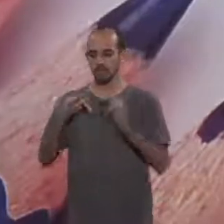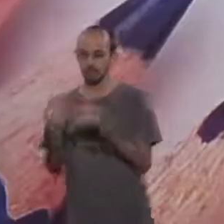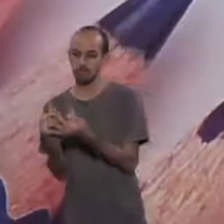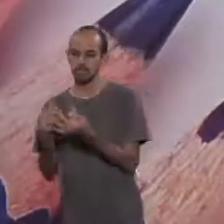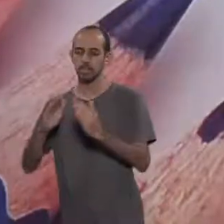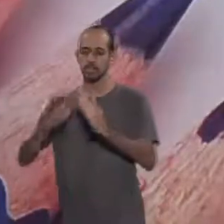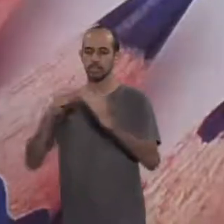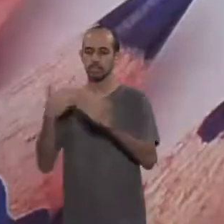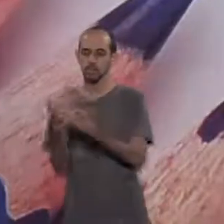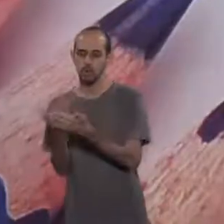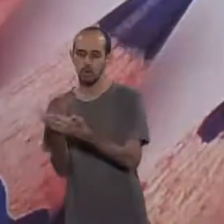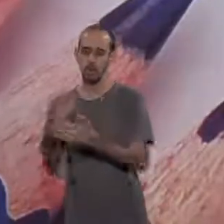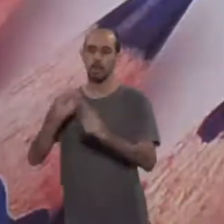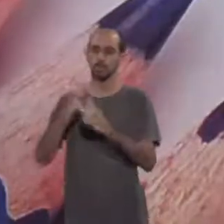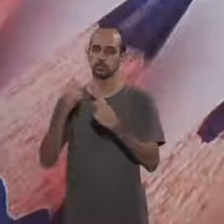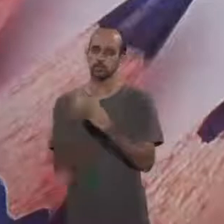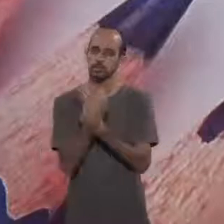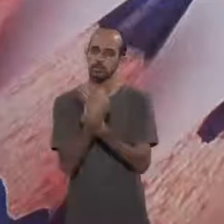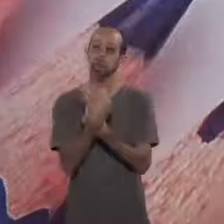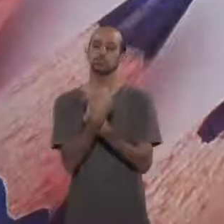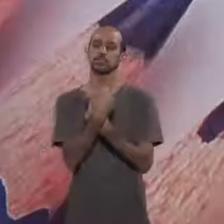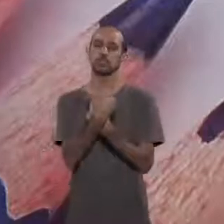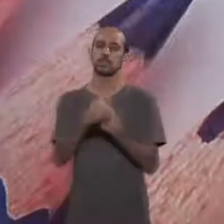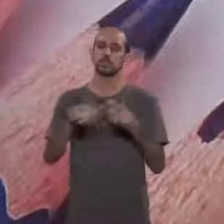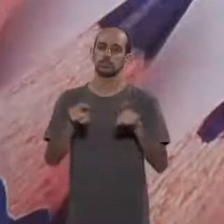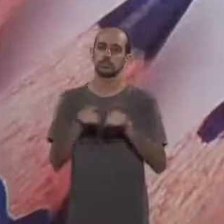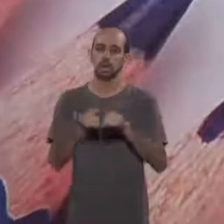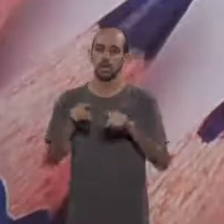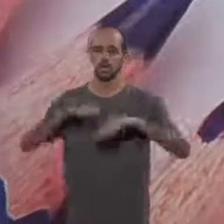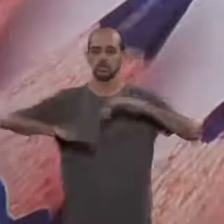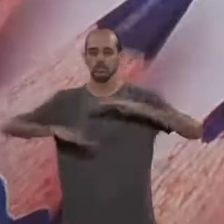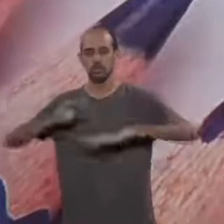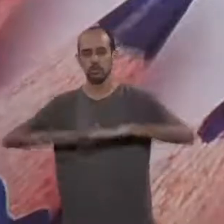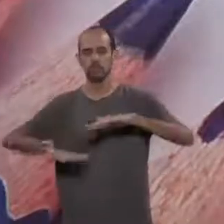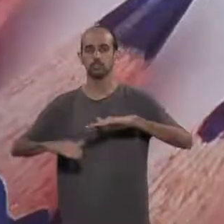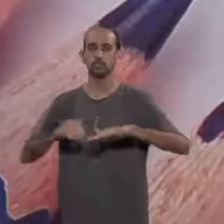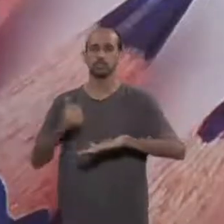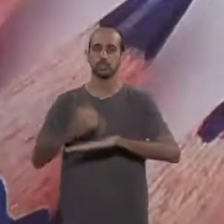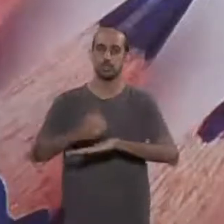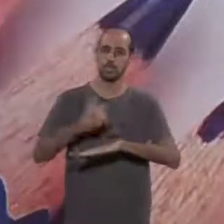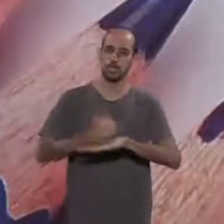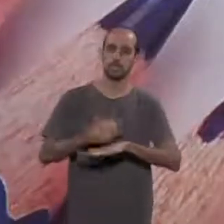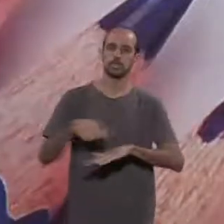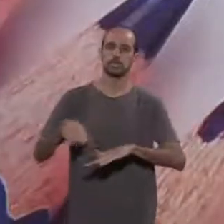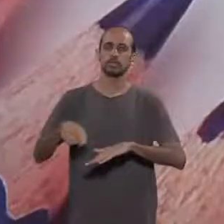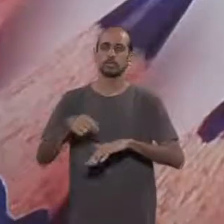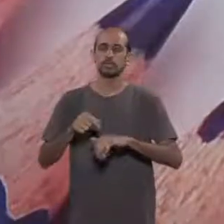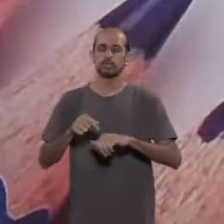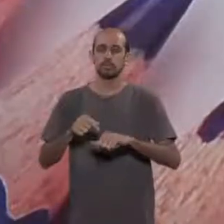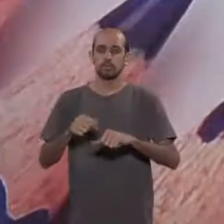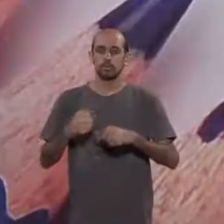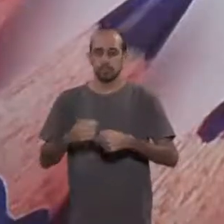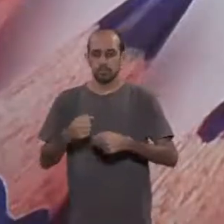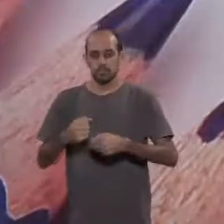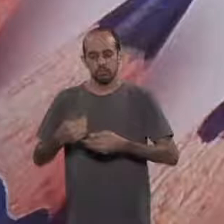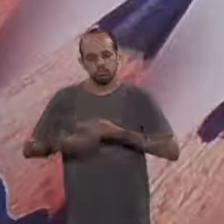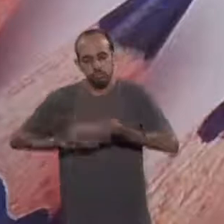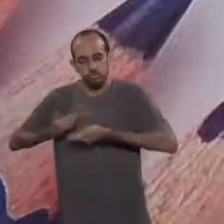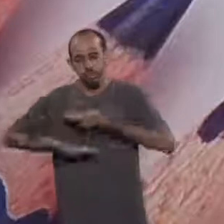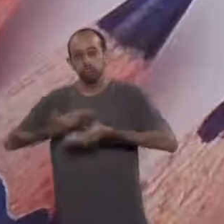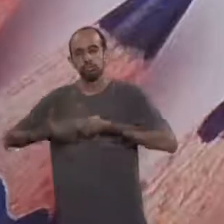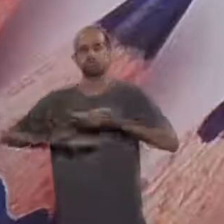envolvida, a escola envolvida, a comunidade envolvida, os especialistas que trabalham com aquela criança envolvidos